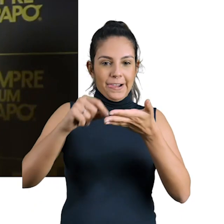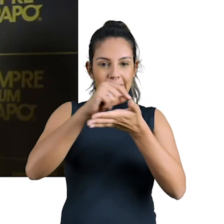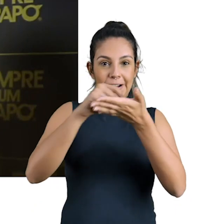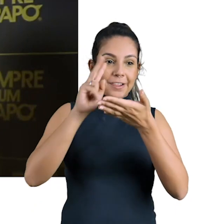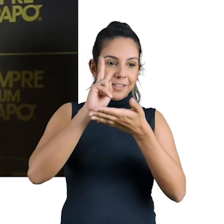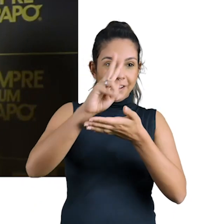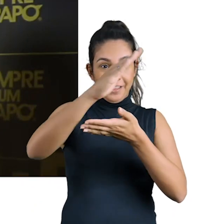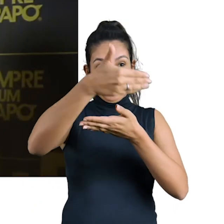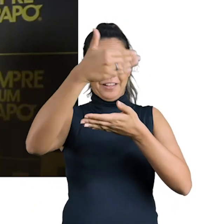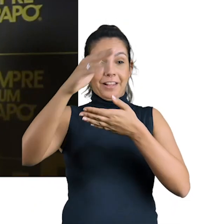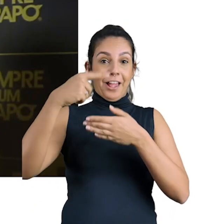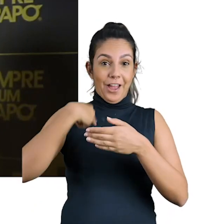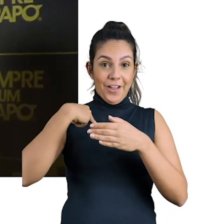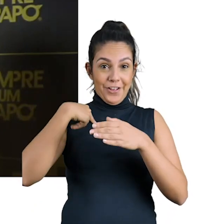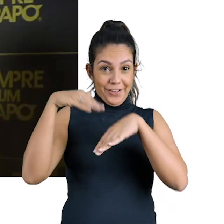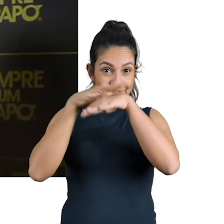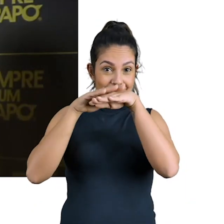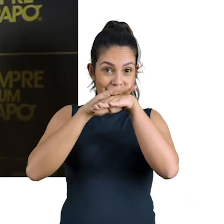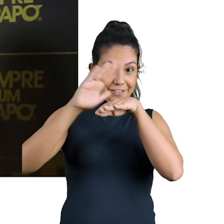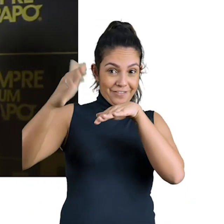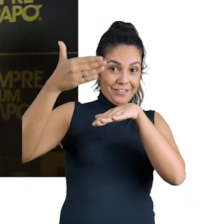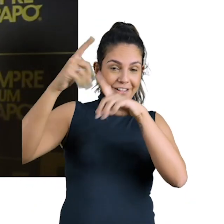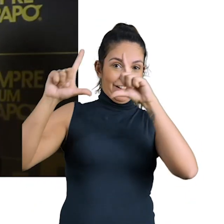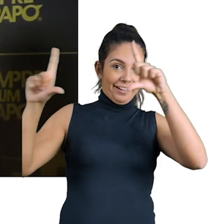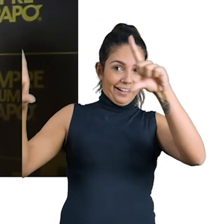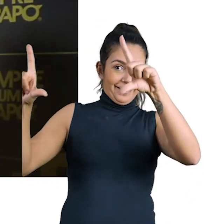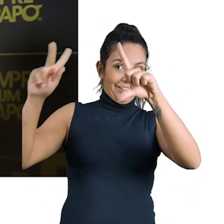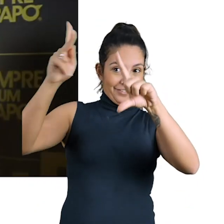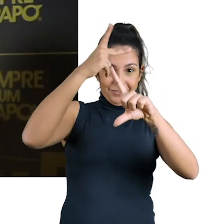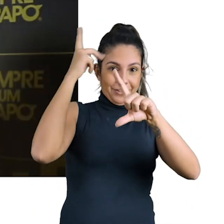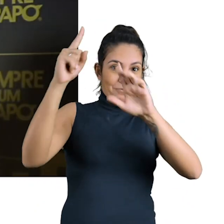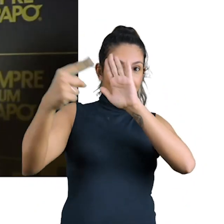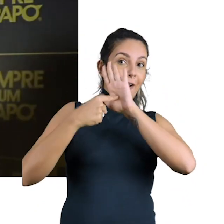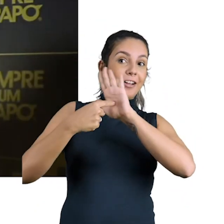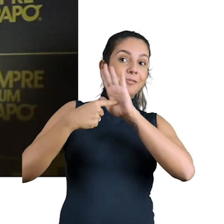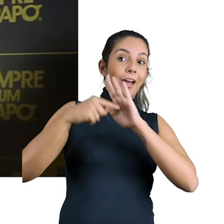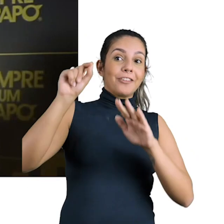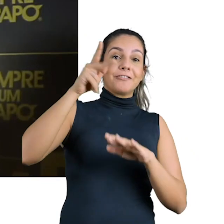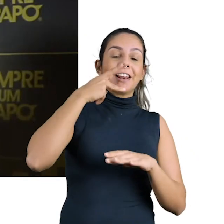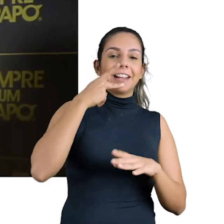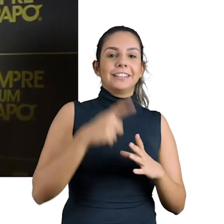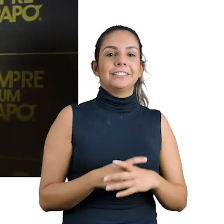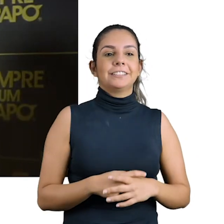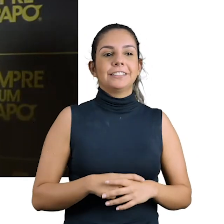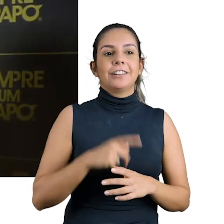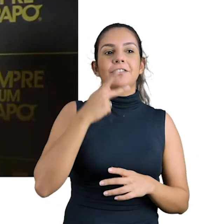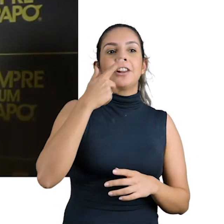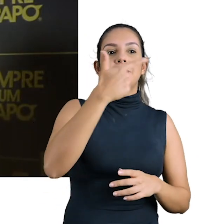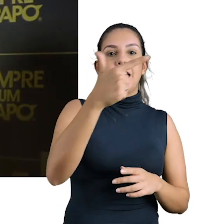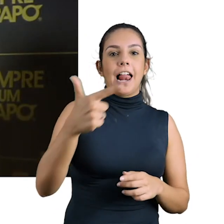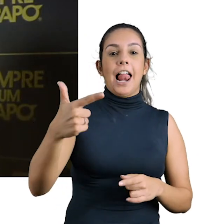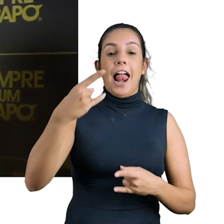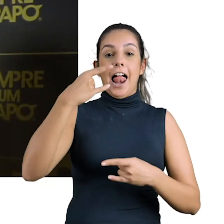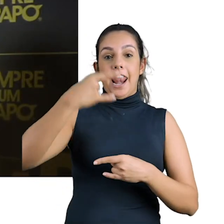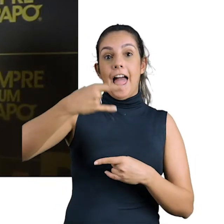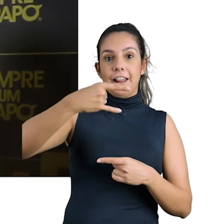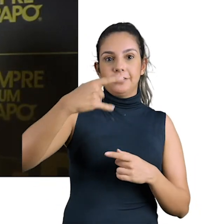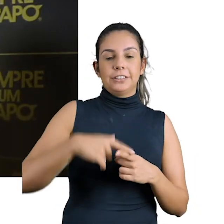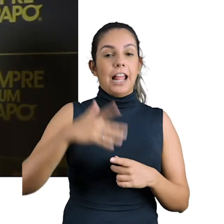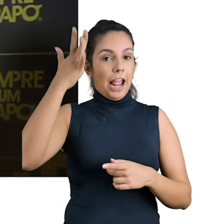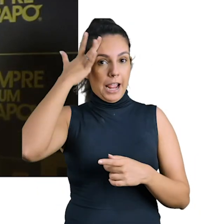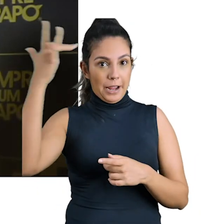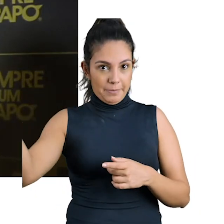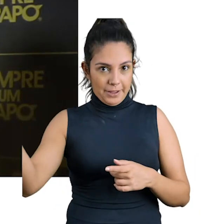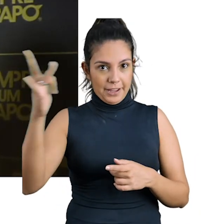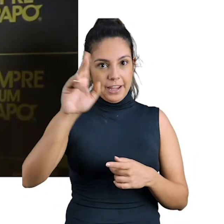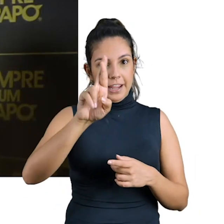do Chacrinha. Lembra o Chacrinha? Quando ficava com um cartaz grande assim, mostrando pro Chacrinha. Falar das próximas lives.